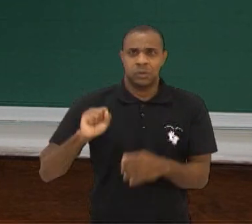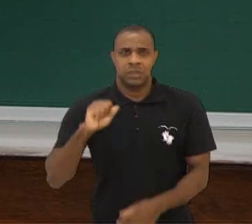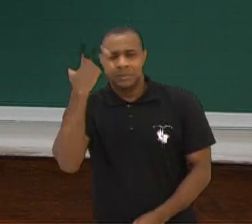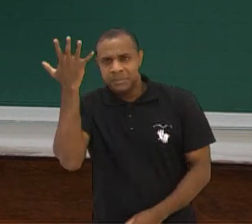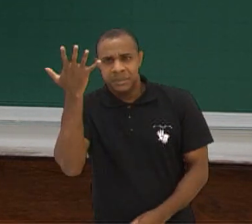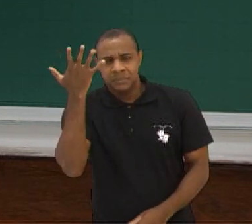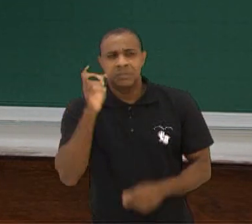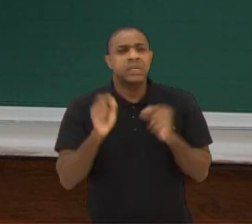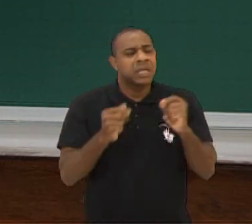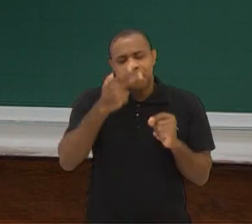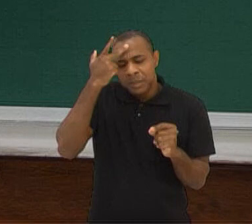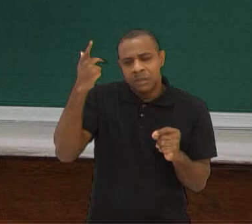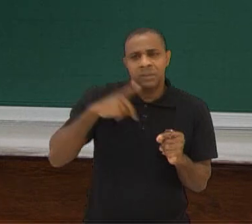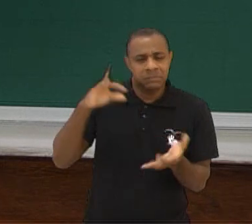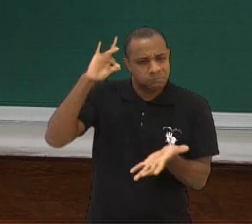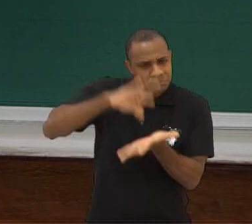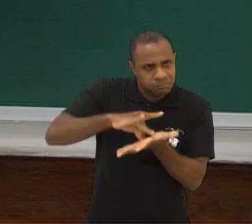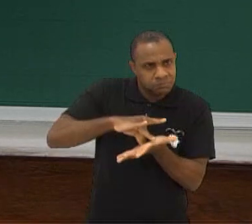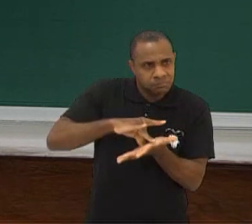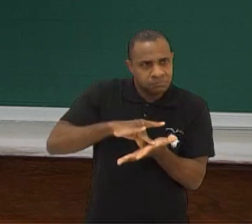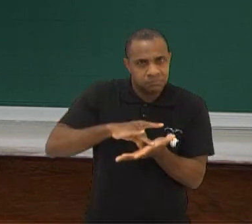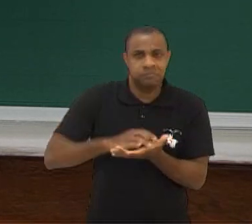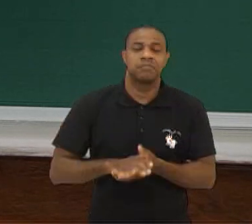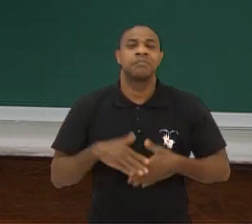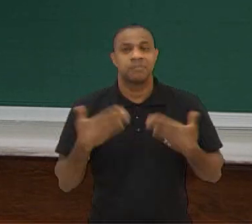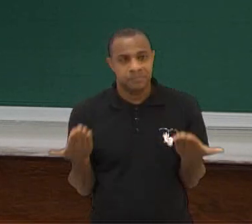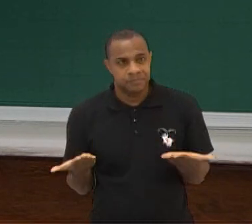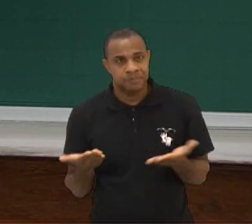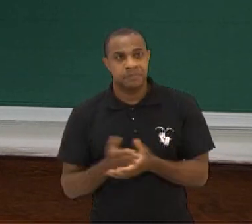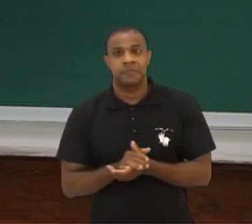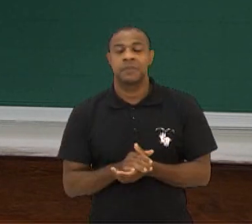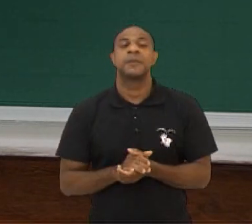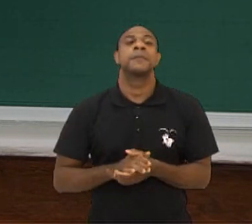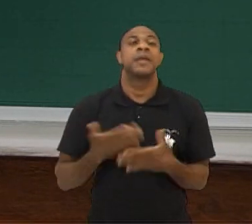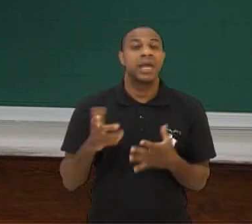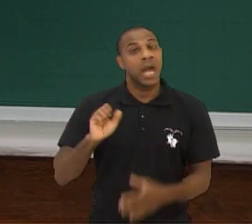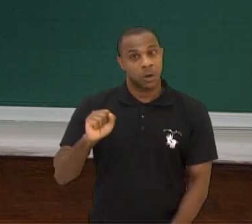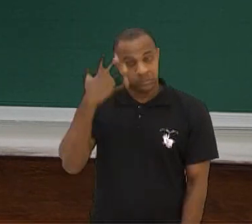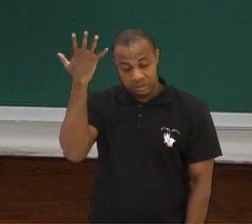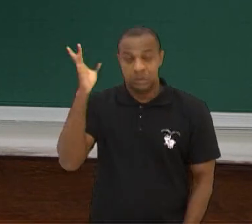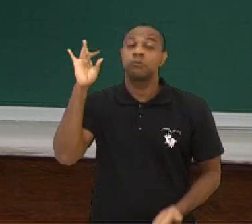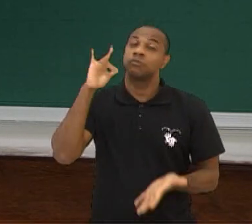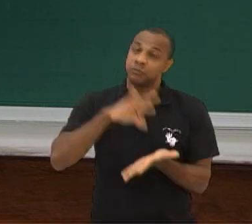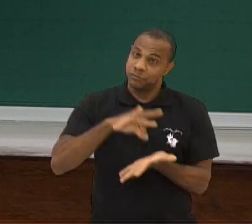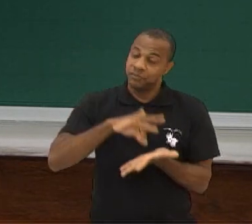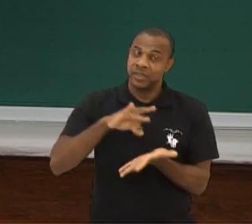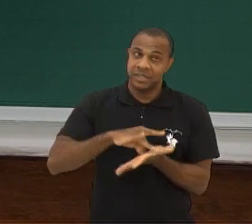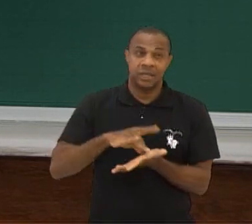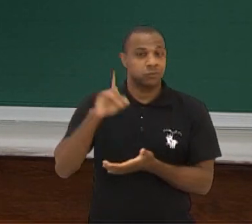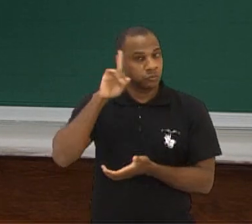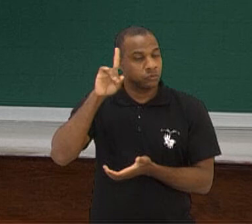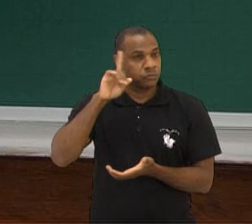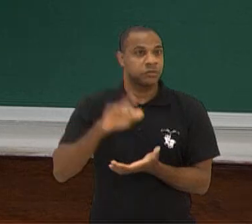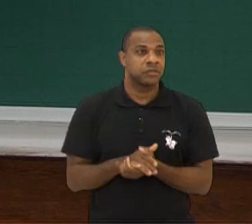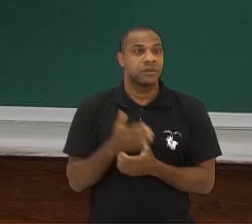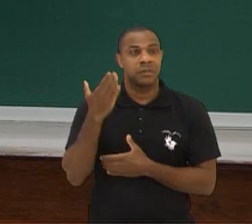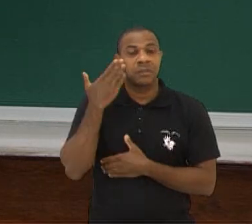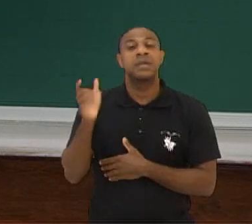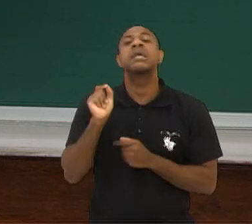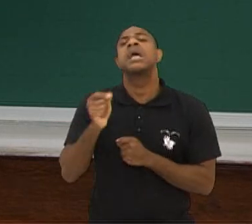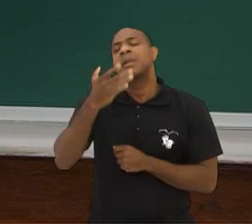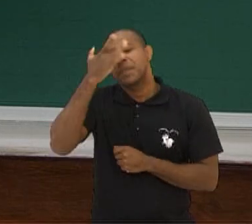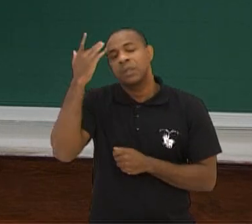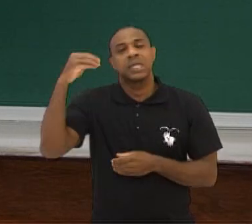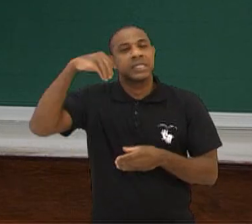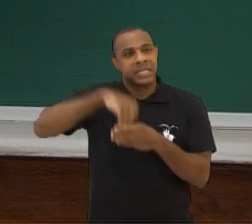nesse acontecimento real, que não é ficção, porque é um fato que realmente aconteceu no cotidiano. Então, quem são as